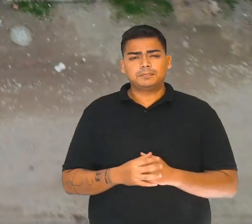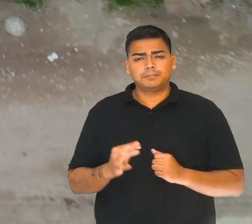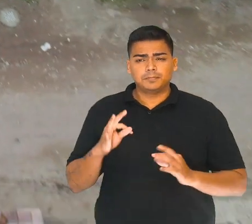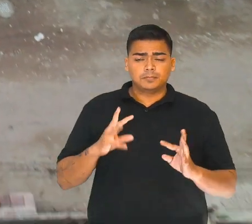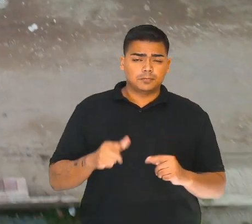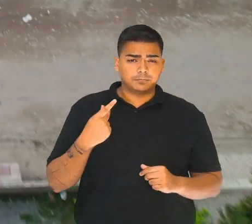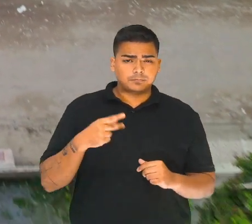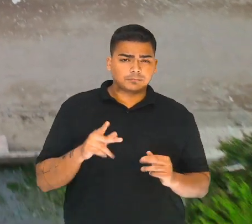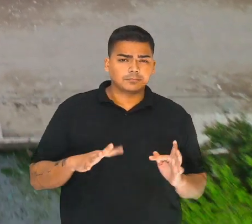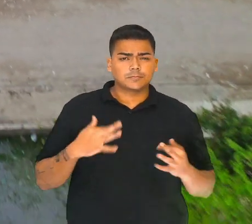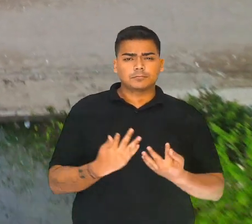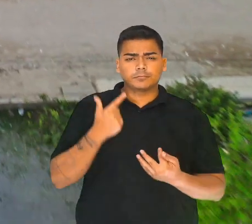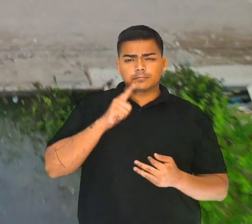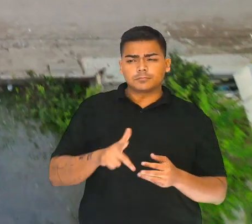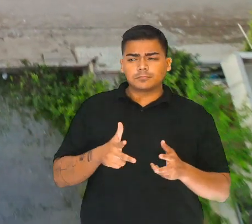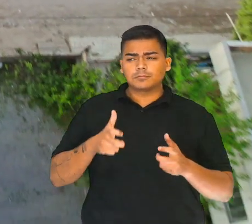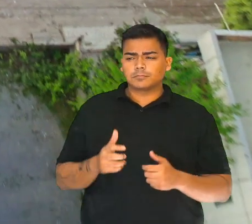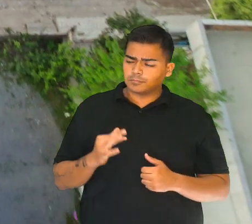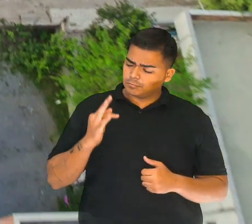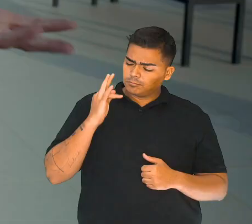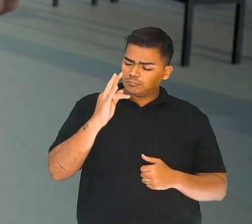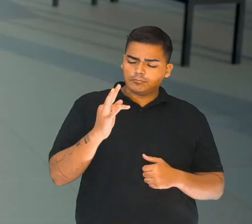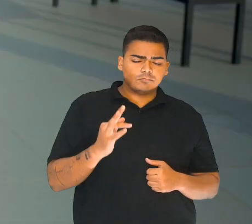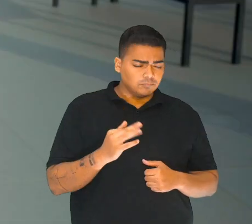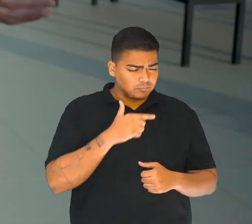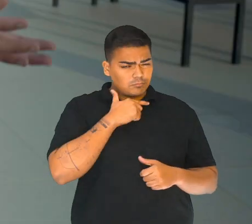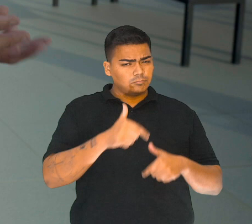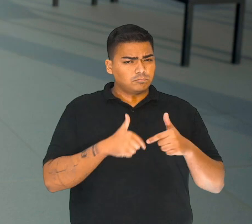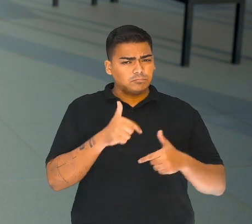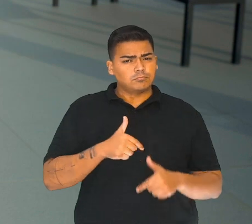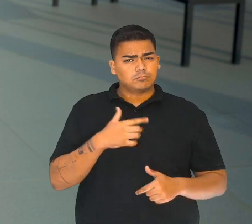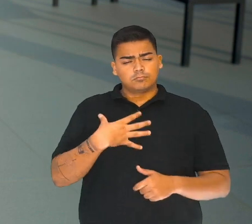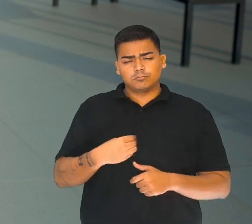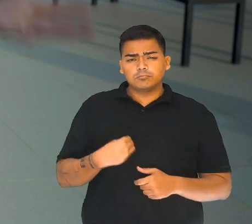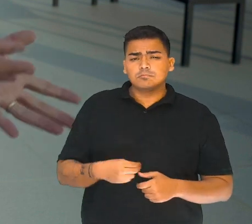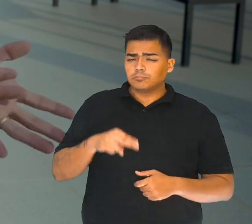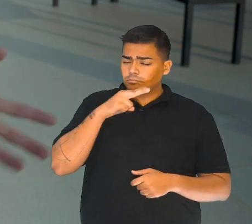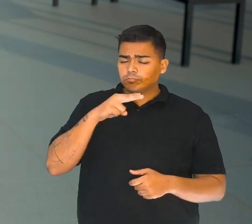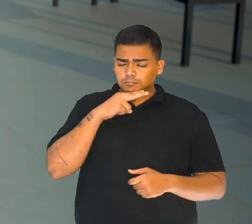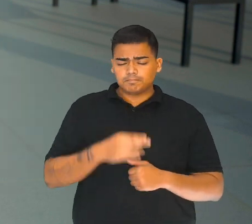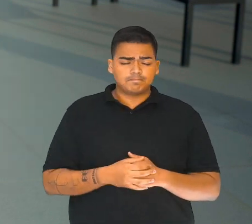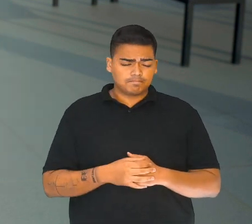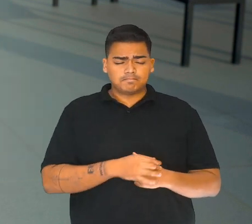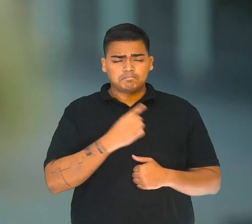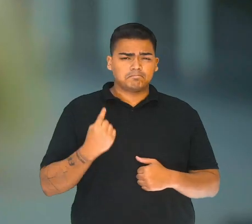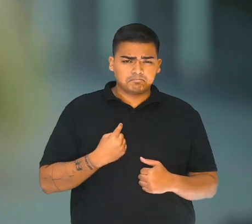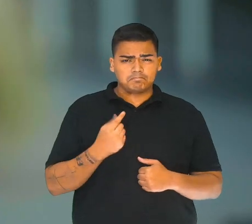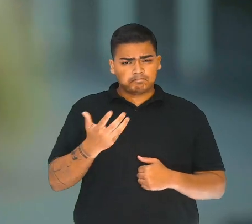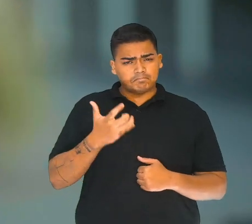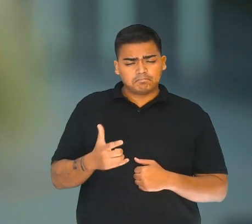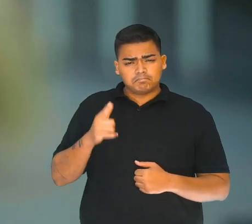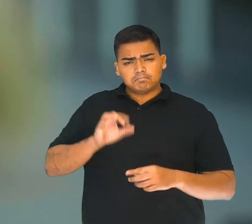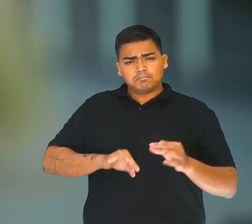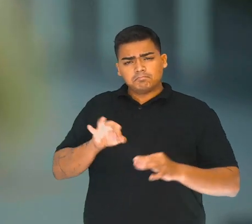essas famílias elas consigam enxergar aqui o futuro emprego dos seus filhos, o futuro emprego dos seus netos, né? E é isso